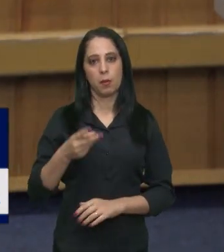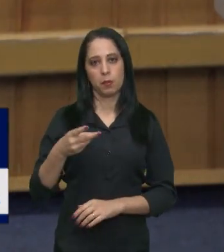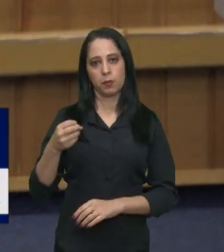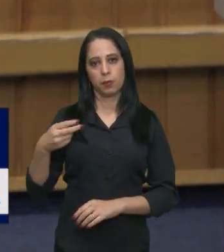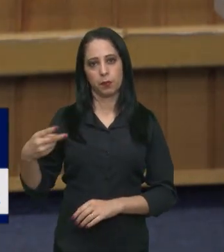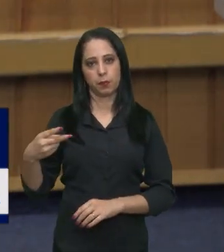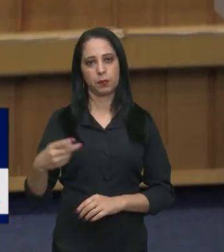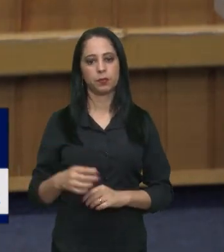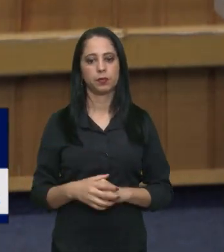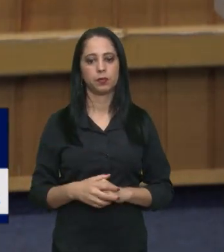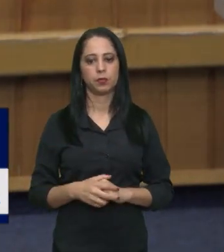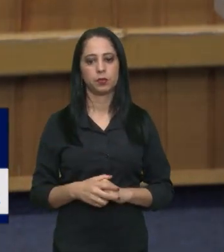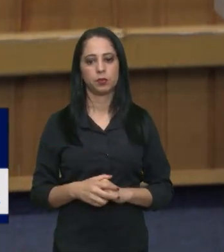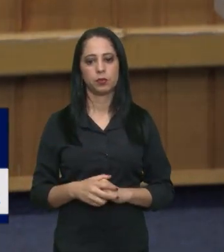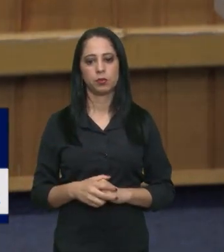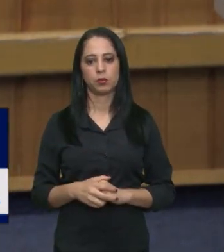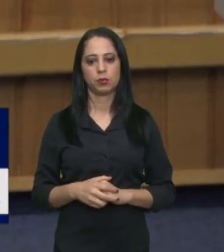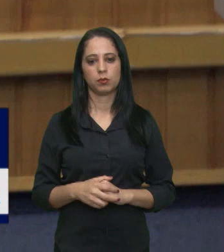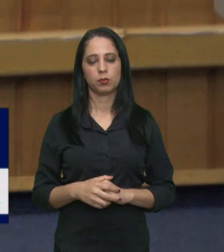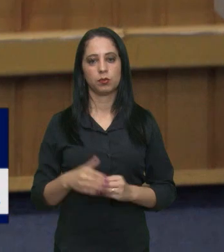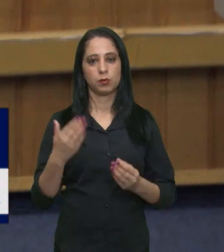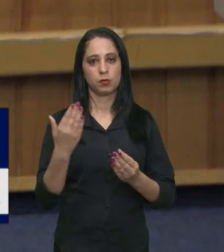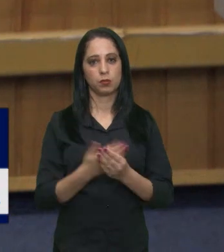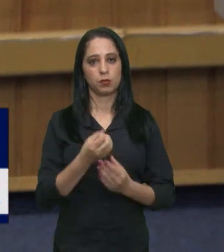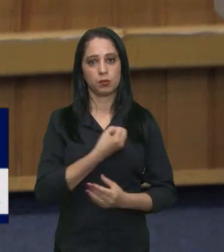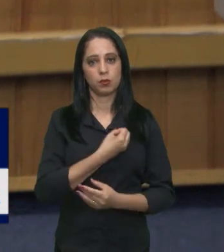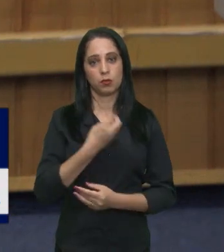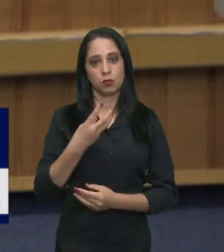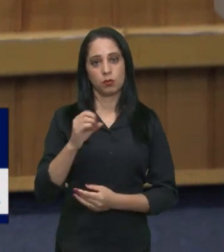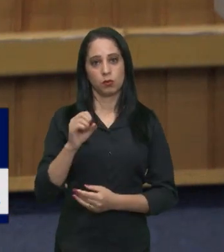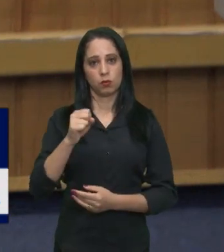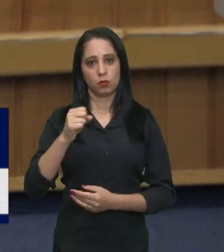80/2022. Processo número